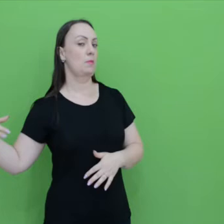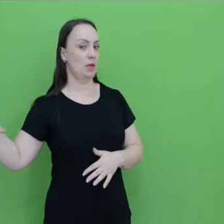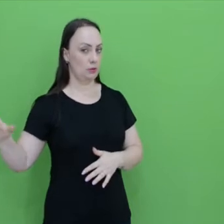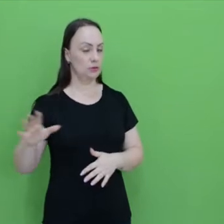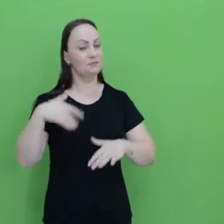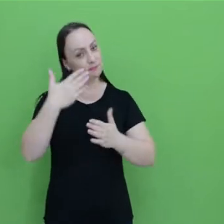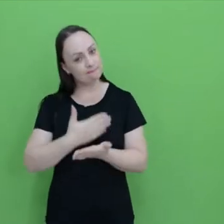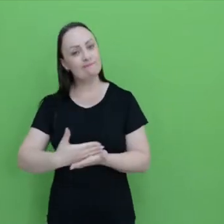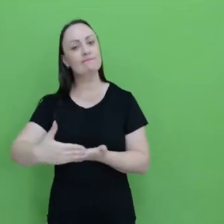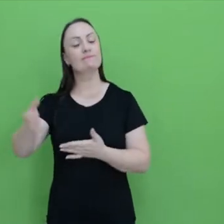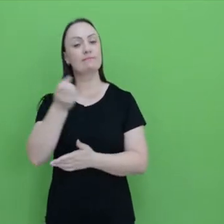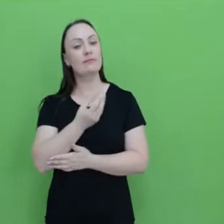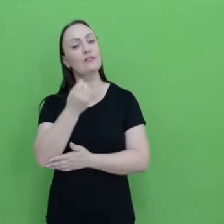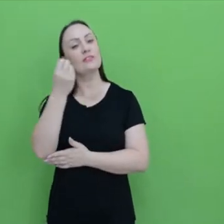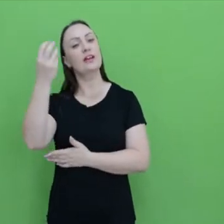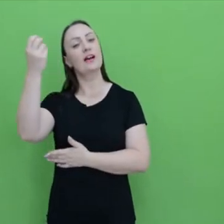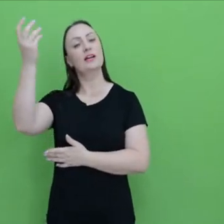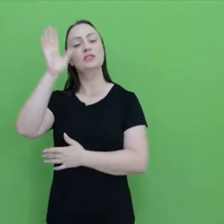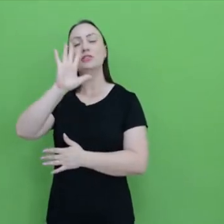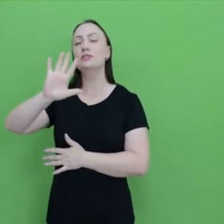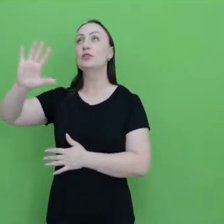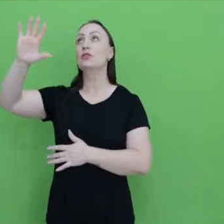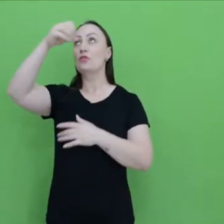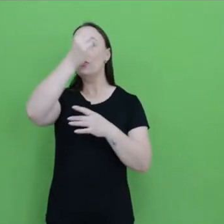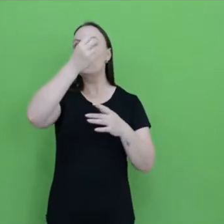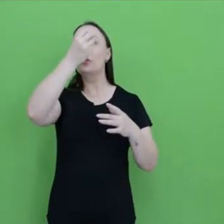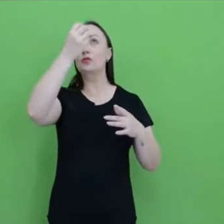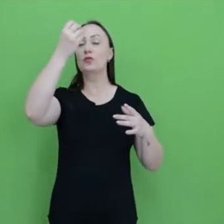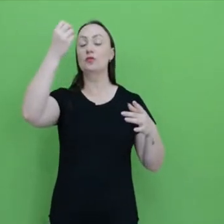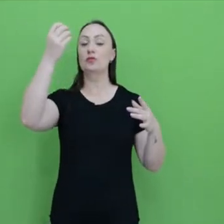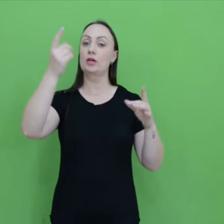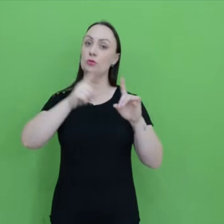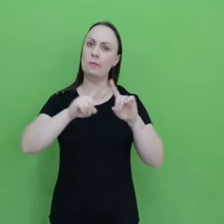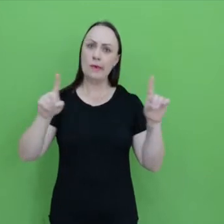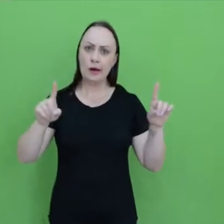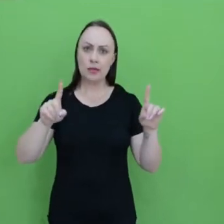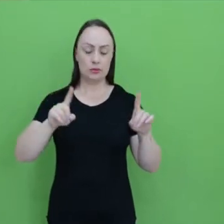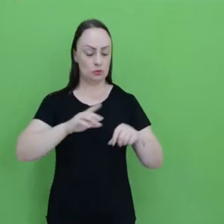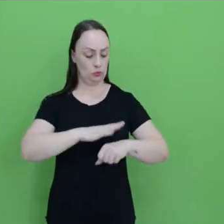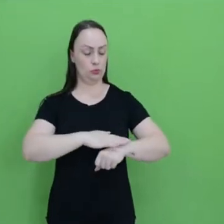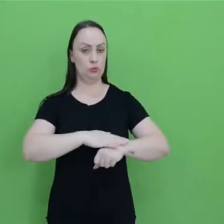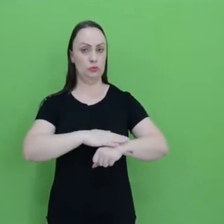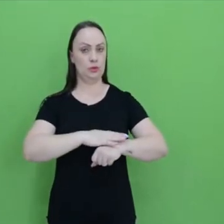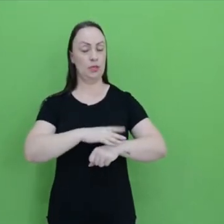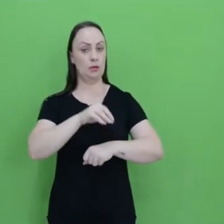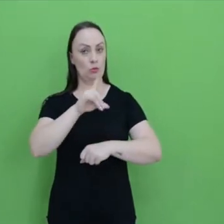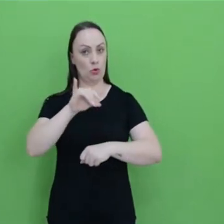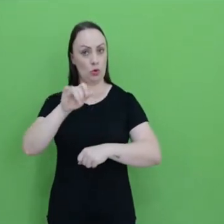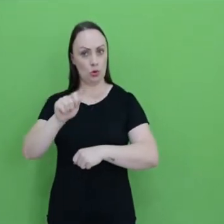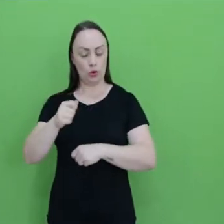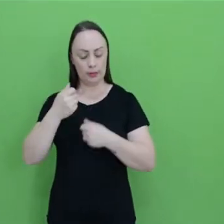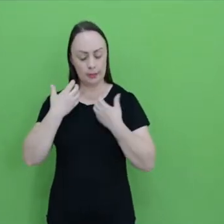Começaram a viagem, lá nos ares, voando, mas, depois de tempo, Doia